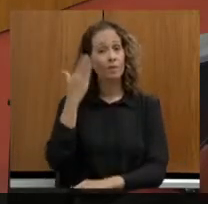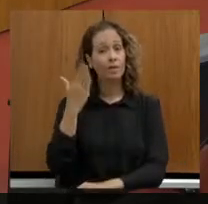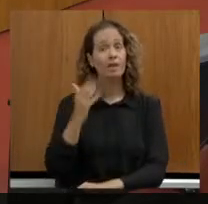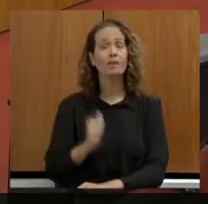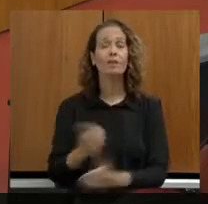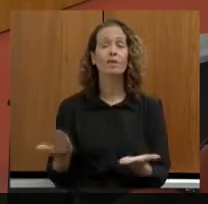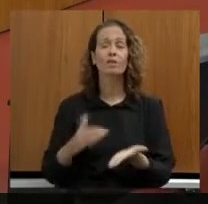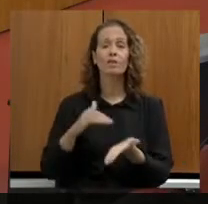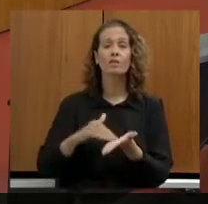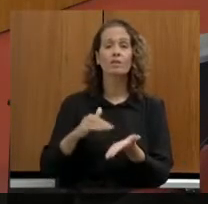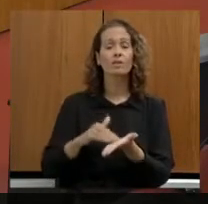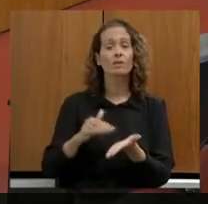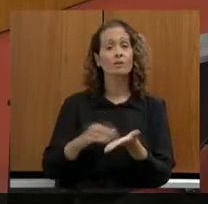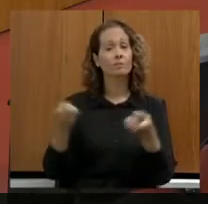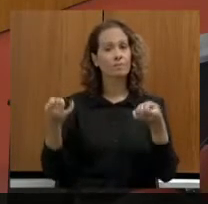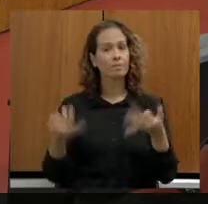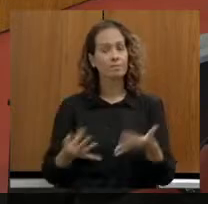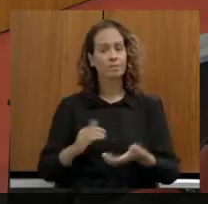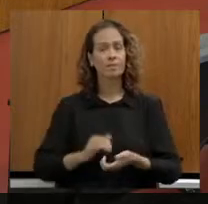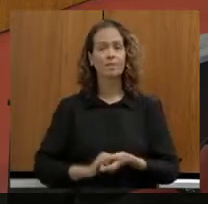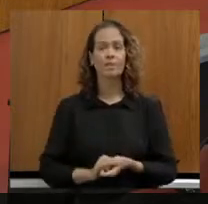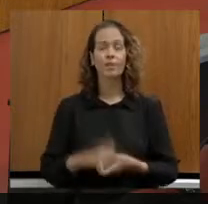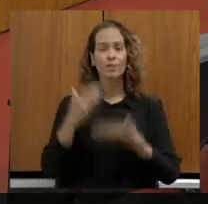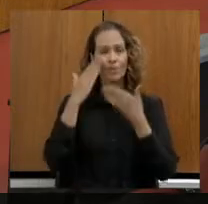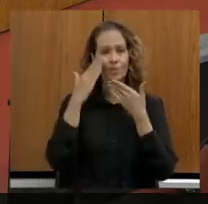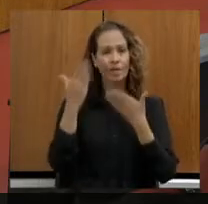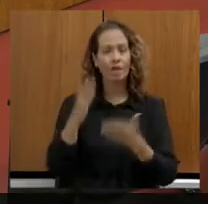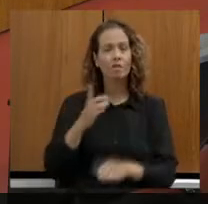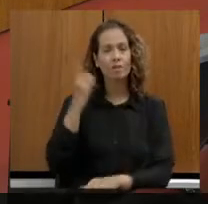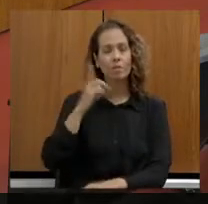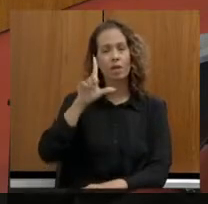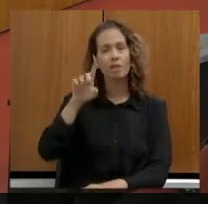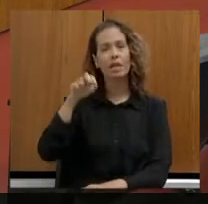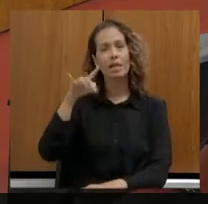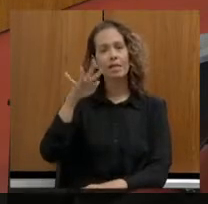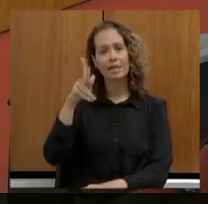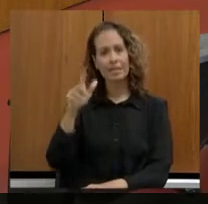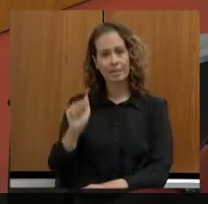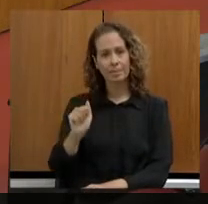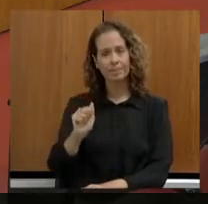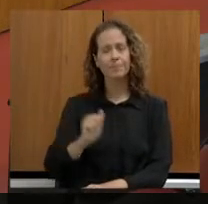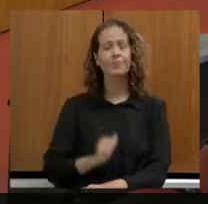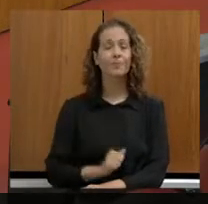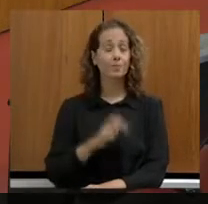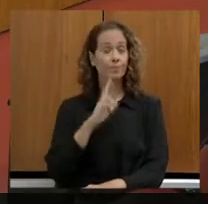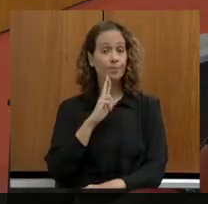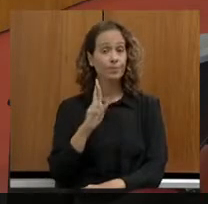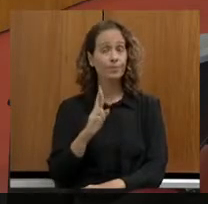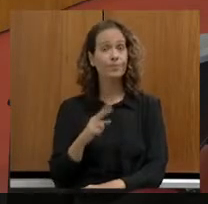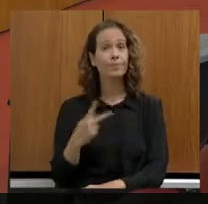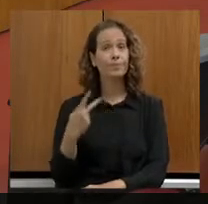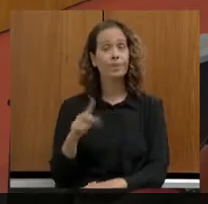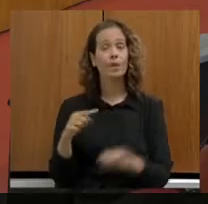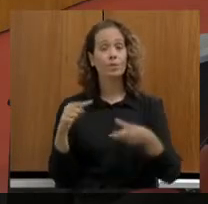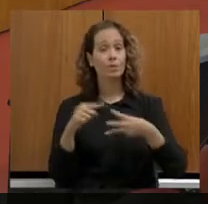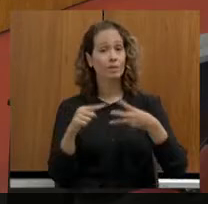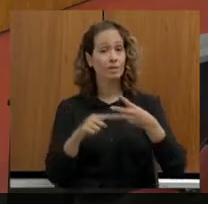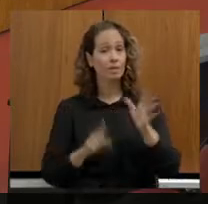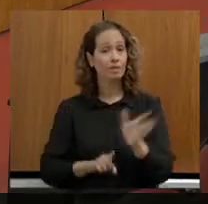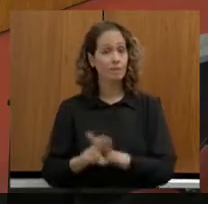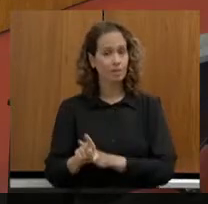palavra secretária para suas considerações Muito obrigado Deputado A Leninha vou responder às suas seus três